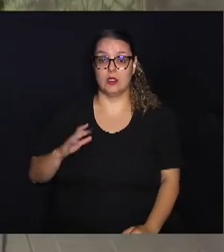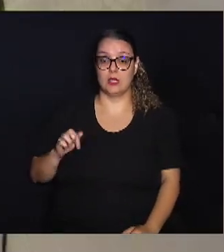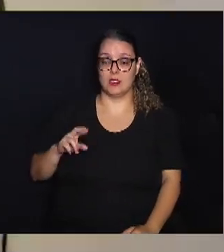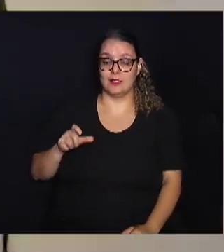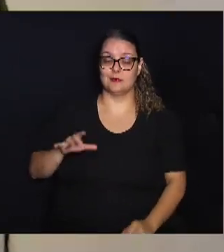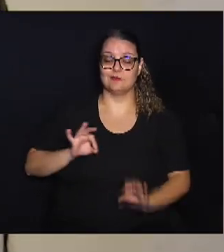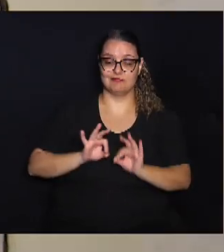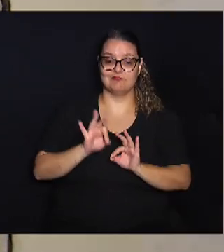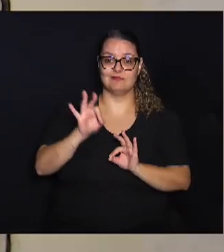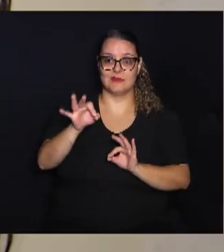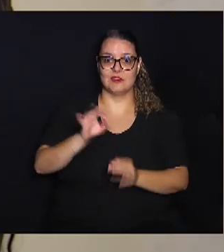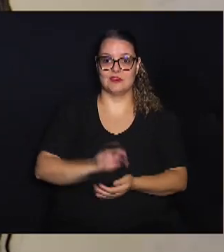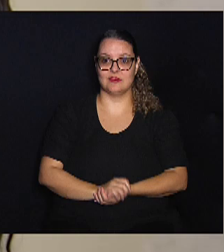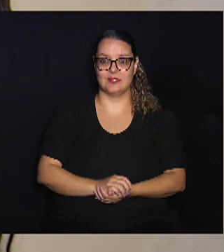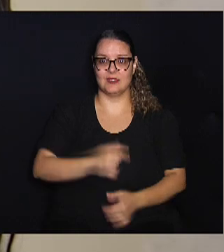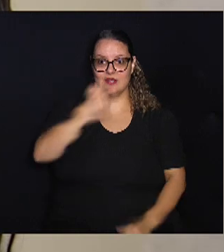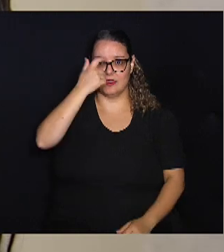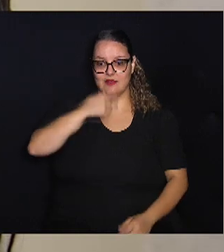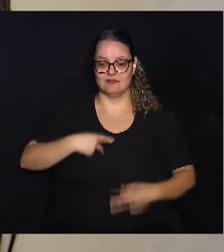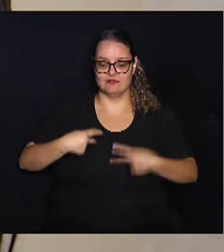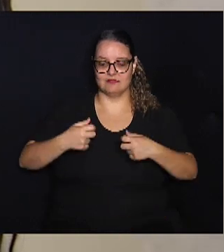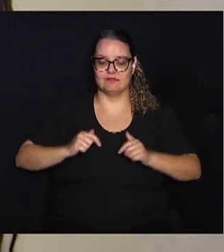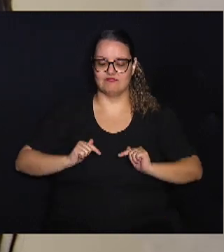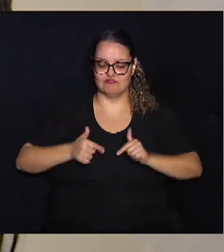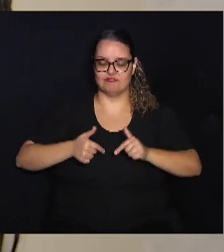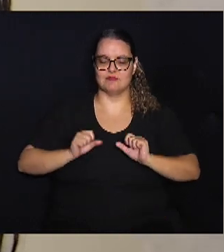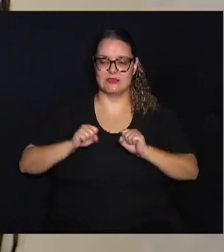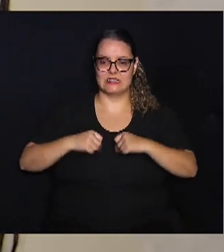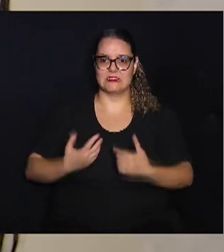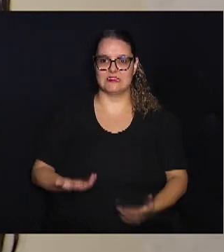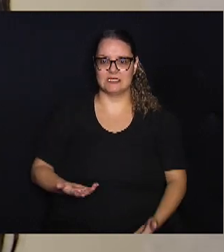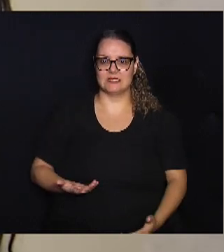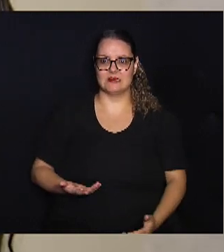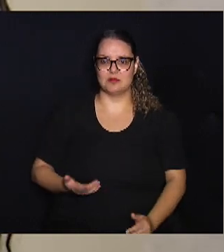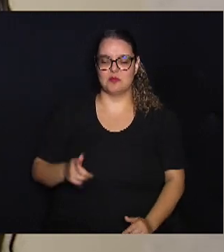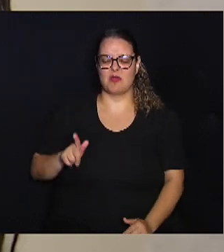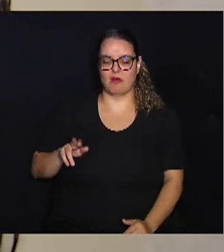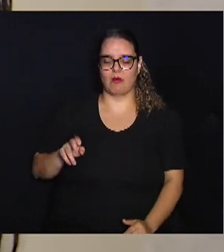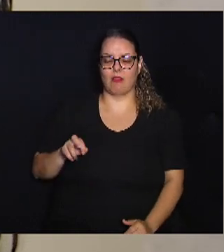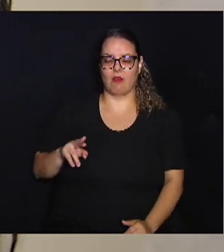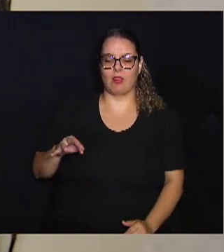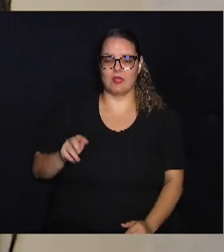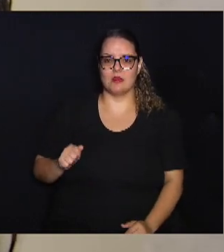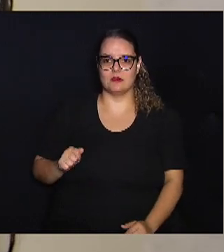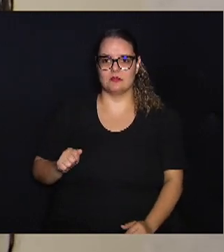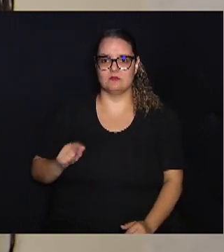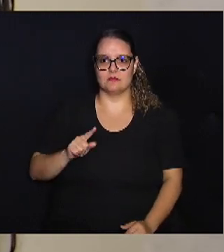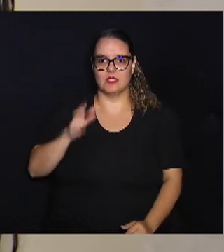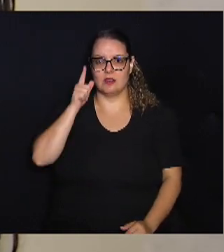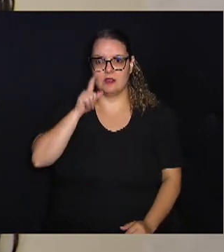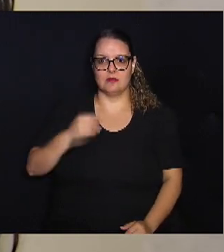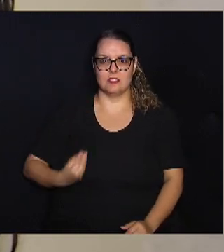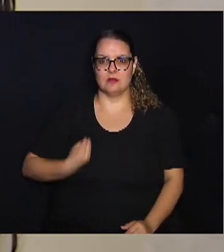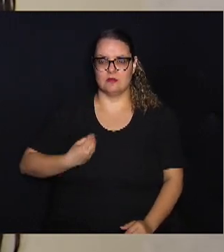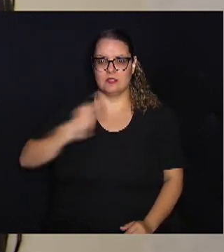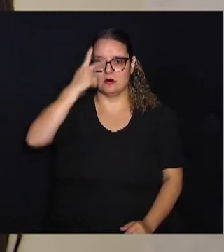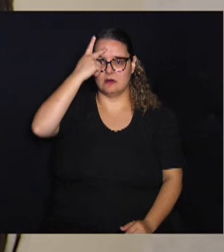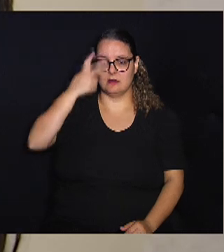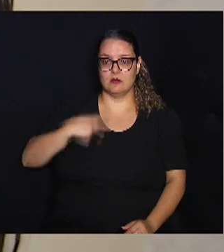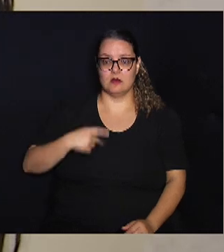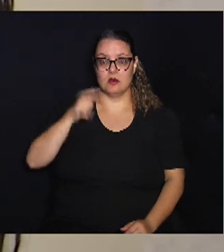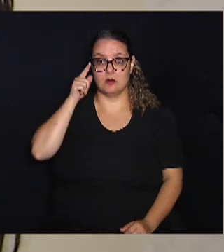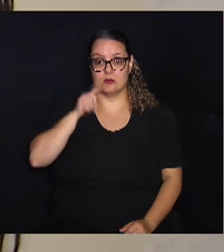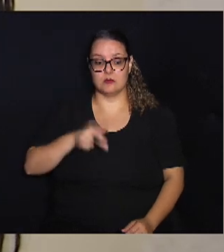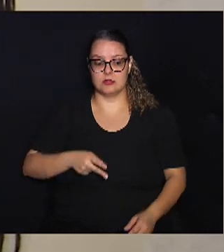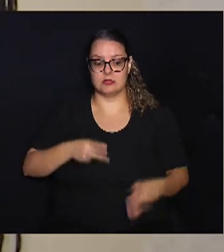longe. Eu me vejo como uma guerreira, assim. As pessoas não conseguem ver isso de si mesmas, mas eu consigo ver pelo que eu passei,